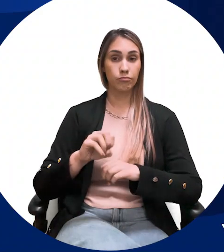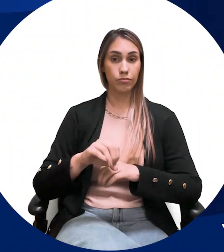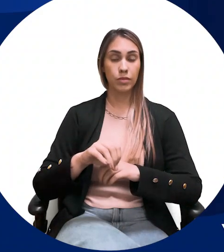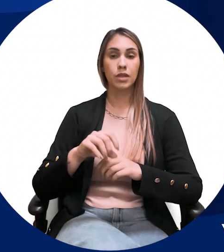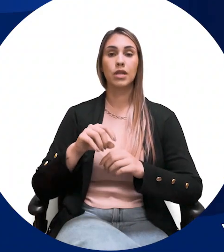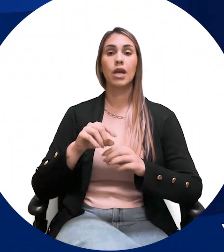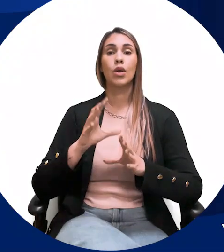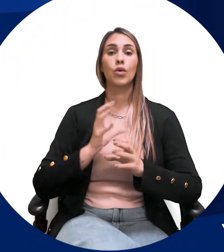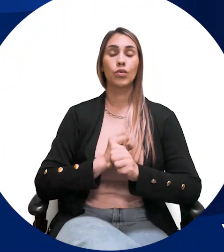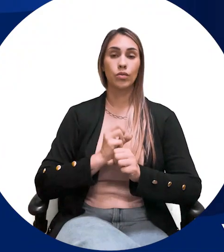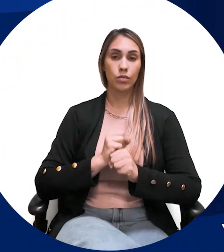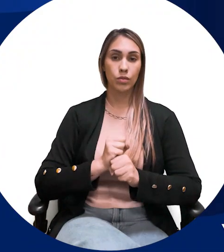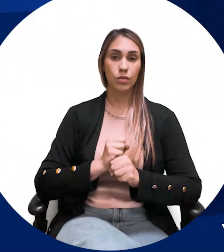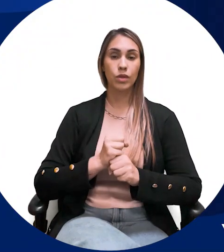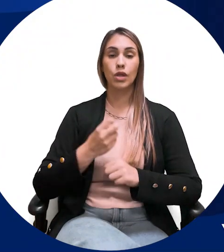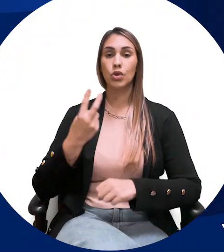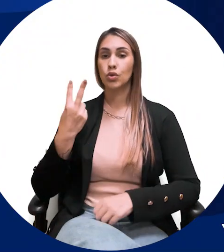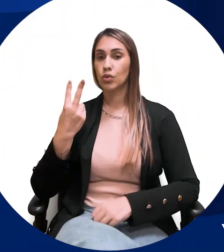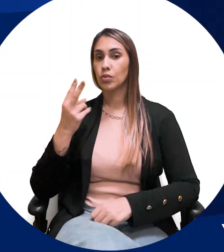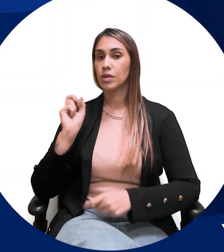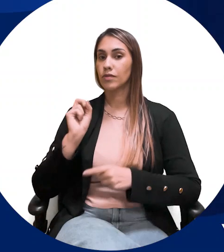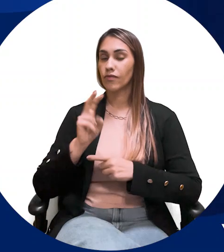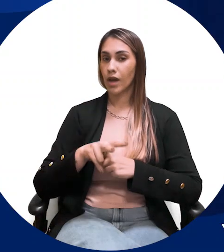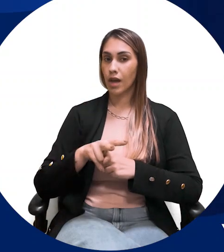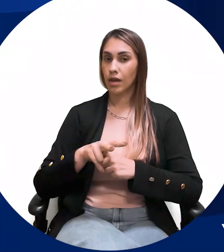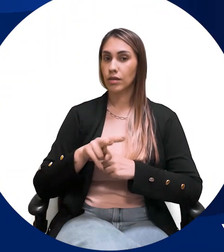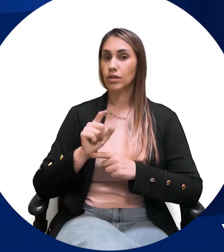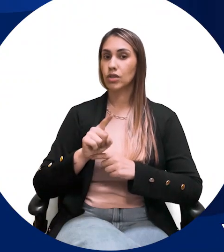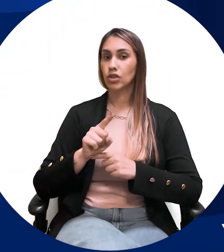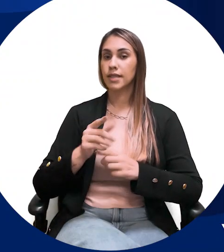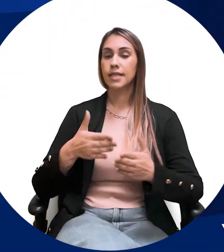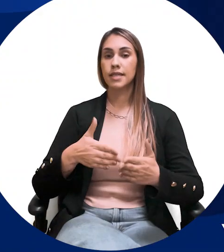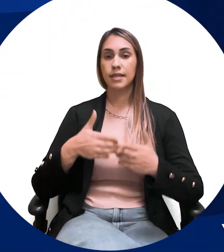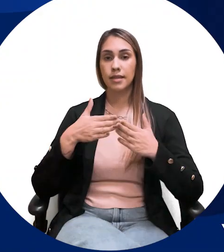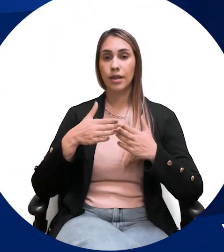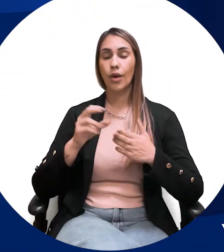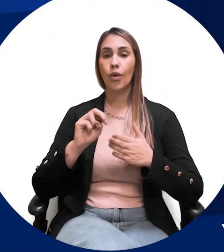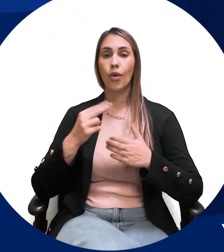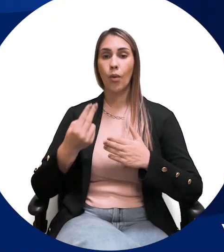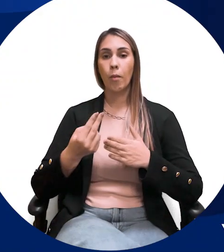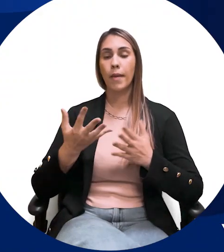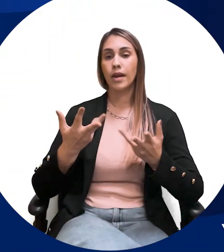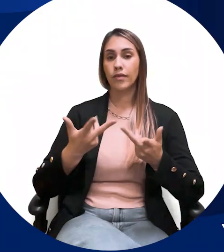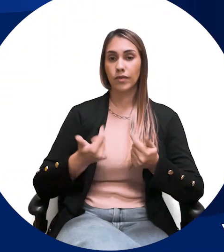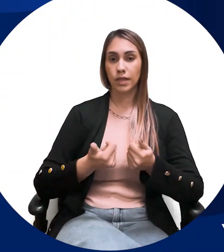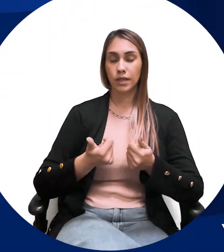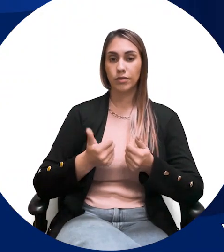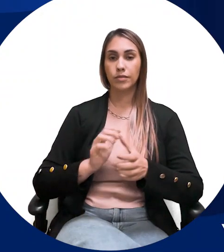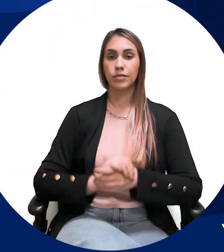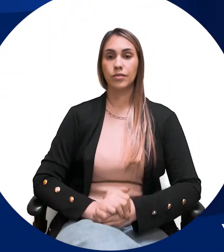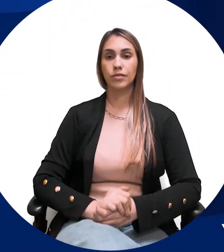Secretaria de Estado de Educação contabilizará como 2 vagas neste processo de concessão de licença ou dispensa